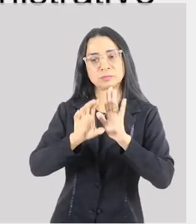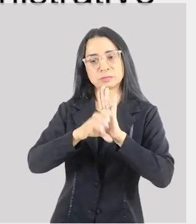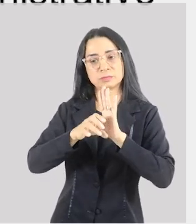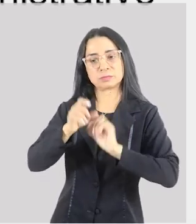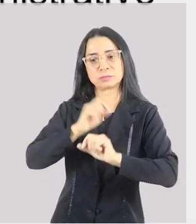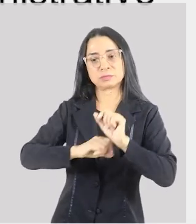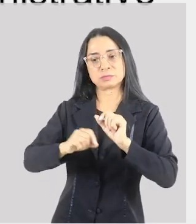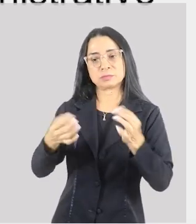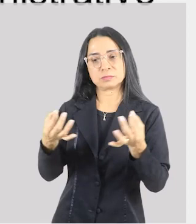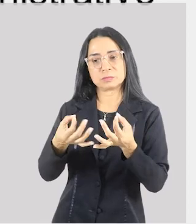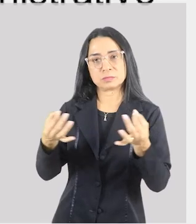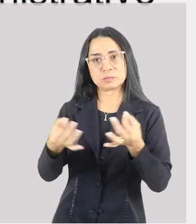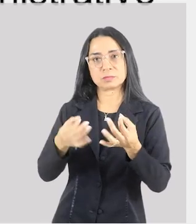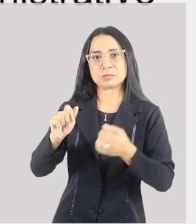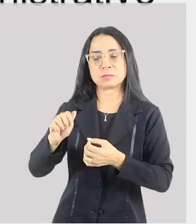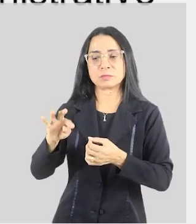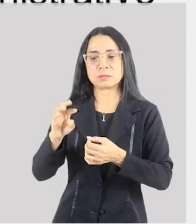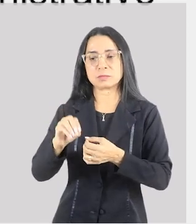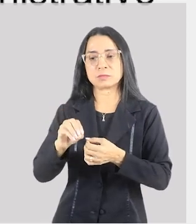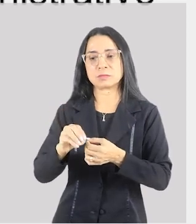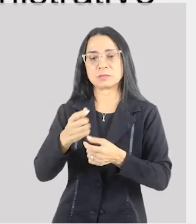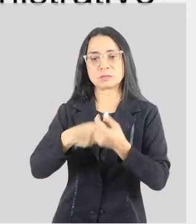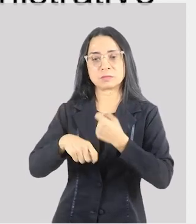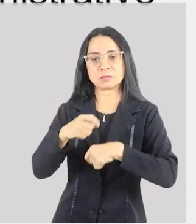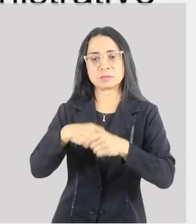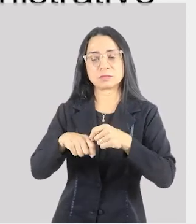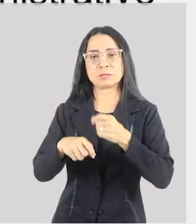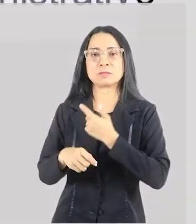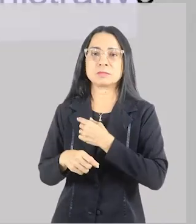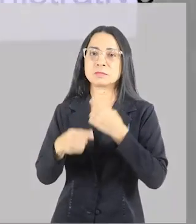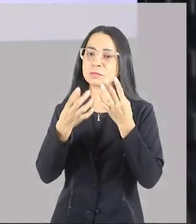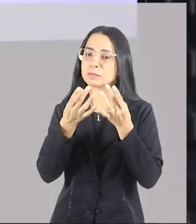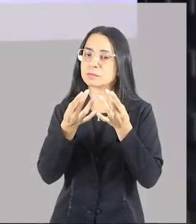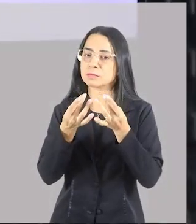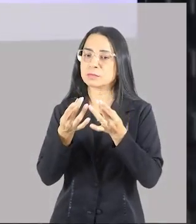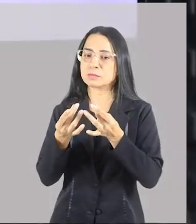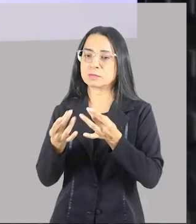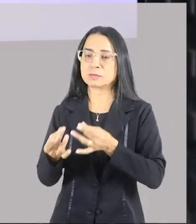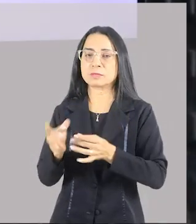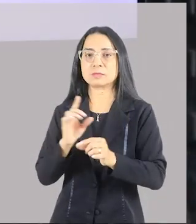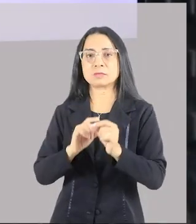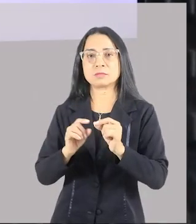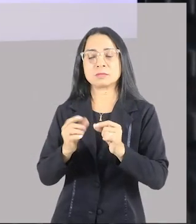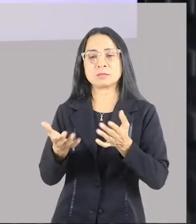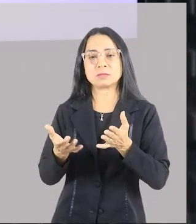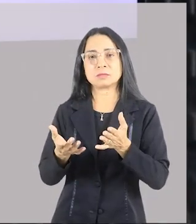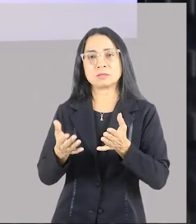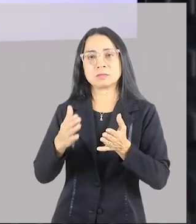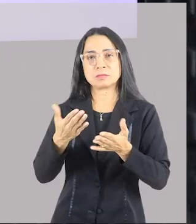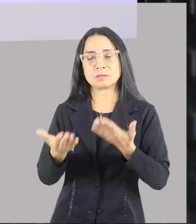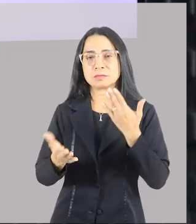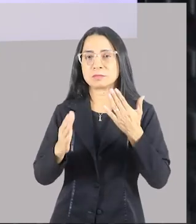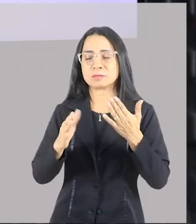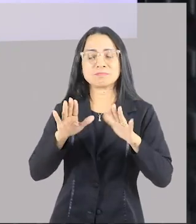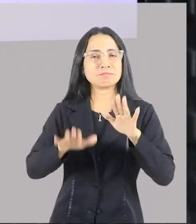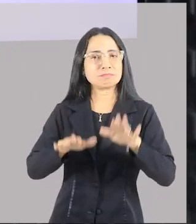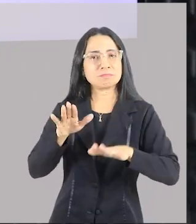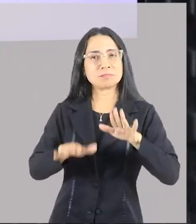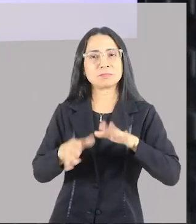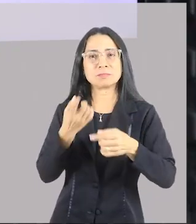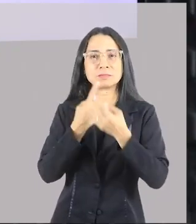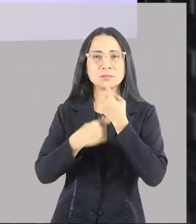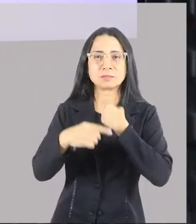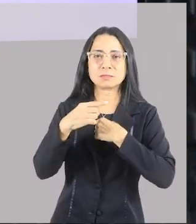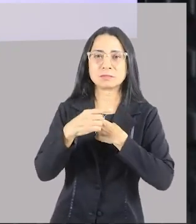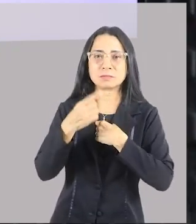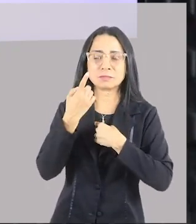ato administrativo discricionário, que é aquele ato administrativo que depende da vontade, da avaliação de